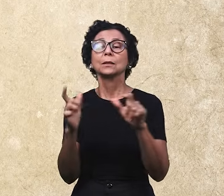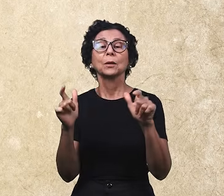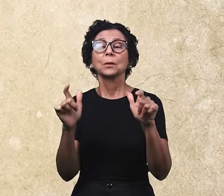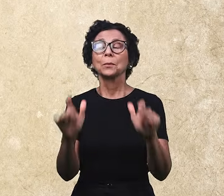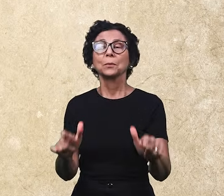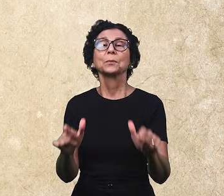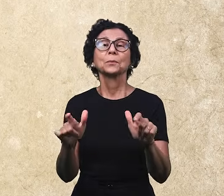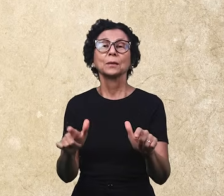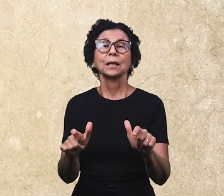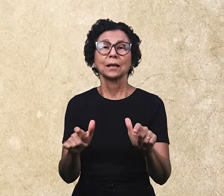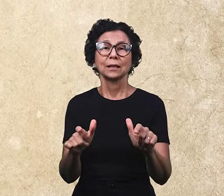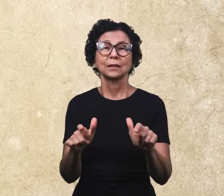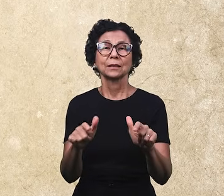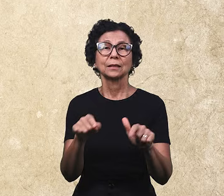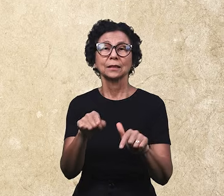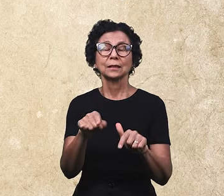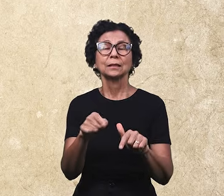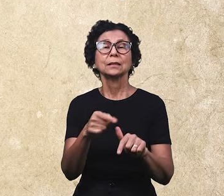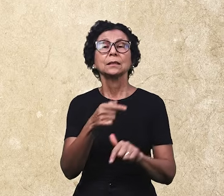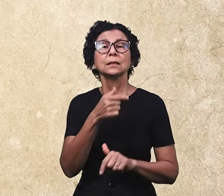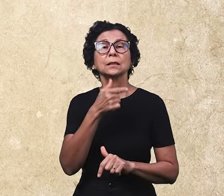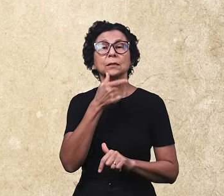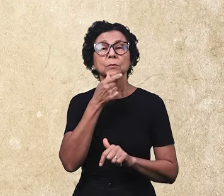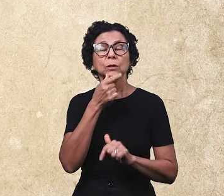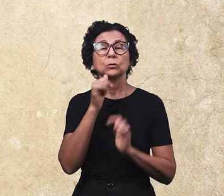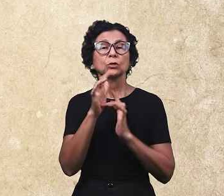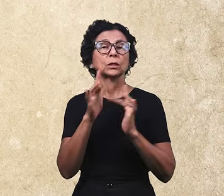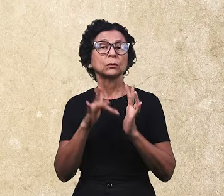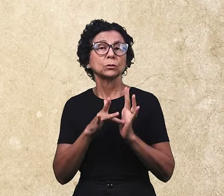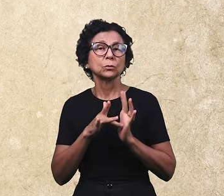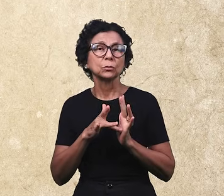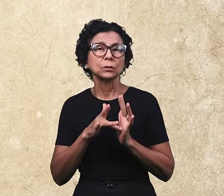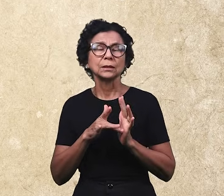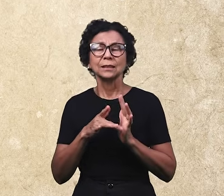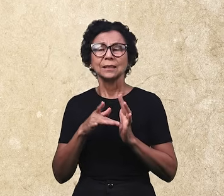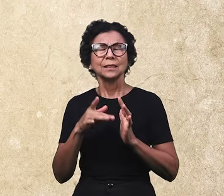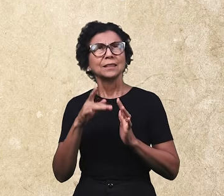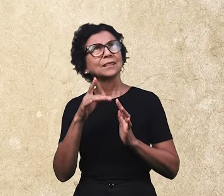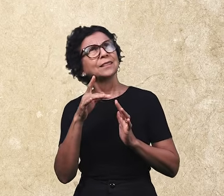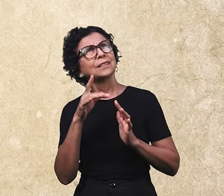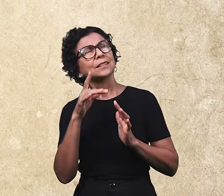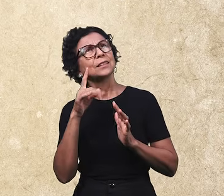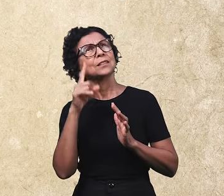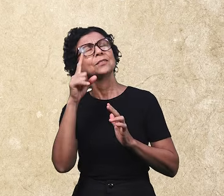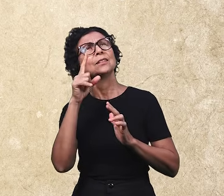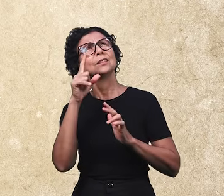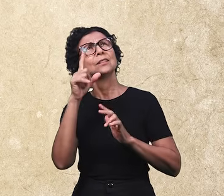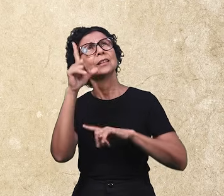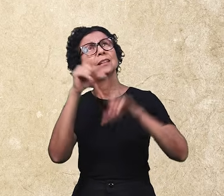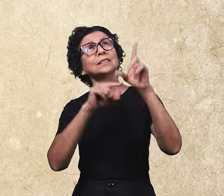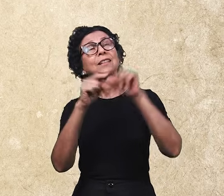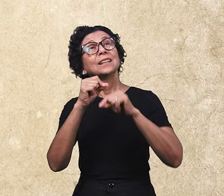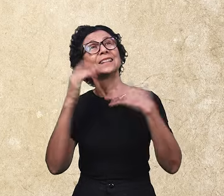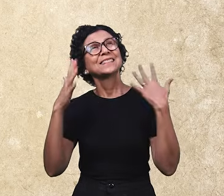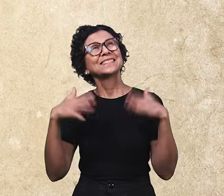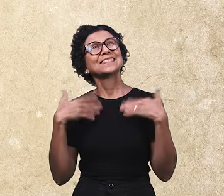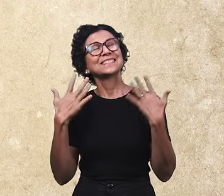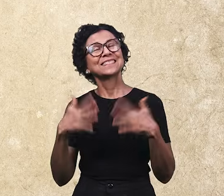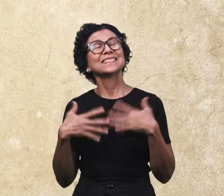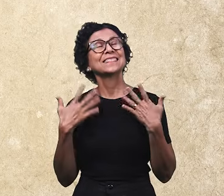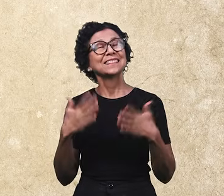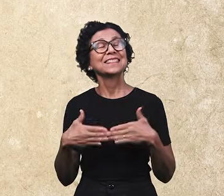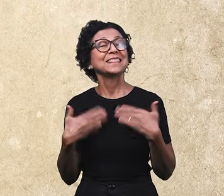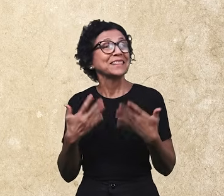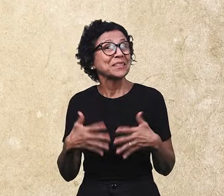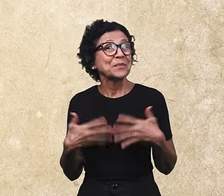onde estava o menino. E vendo eles a estrela, alegraram-se muito,